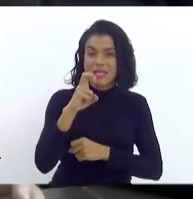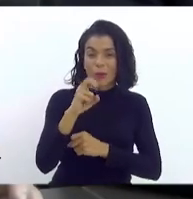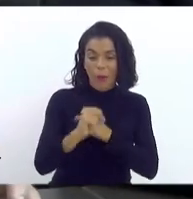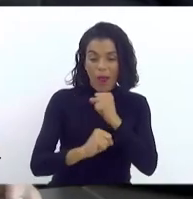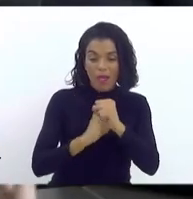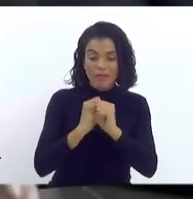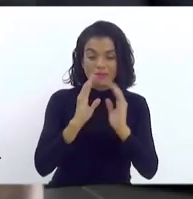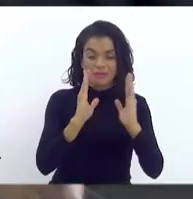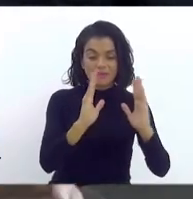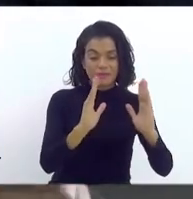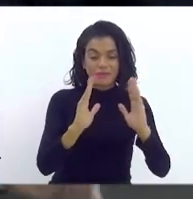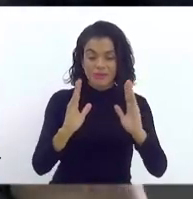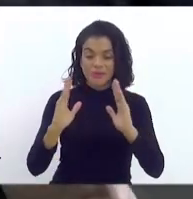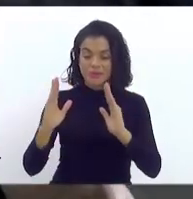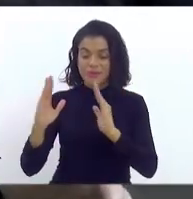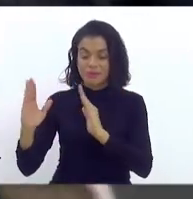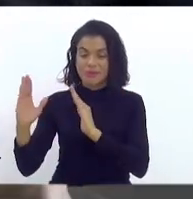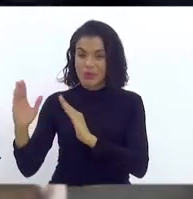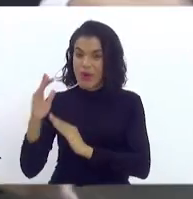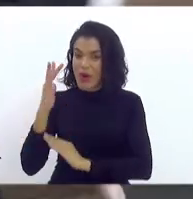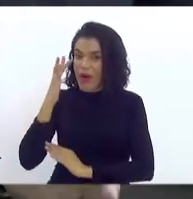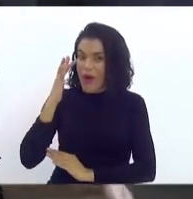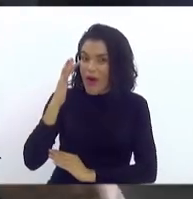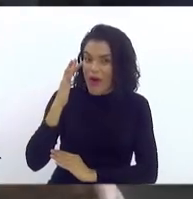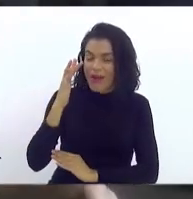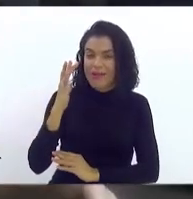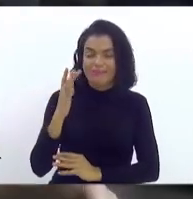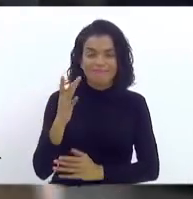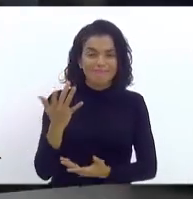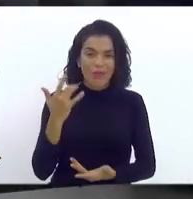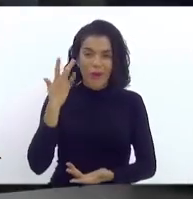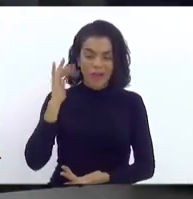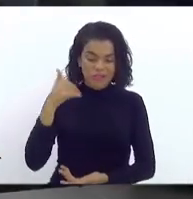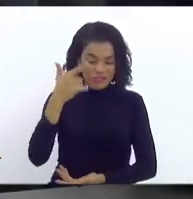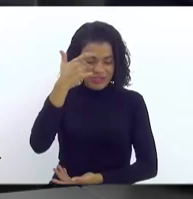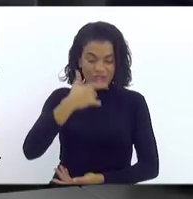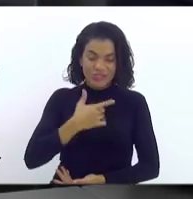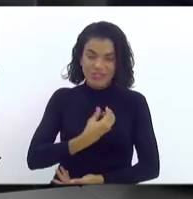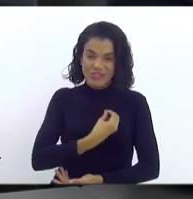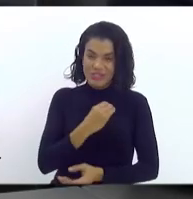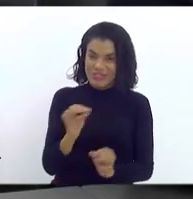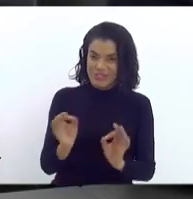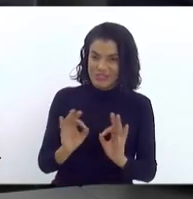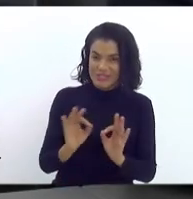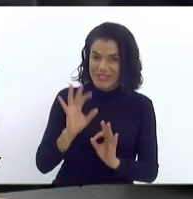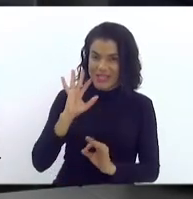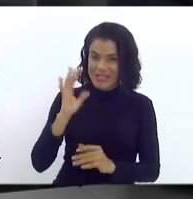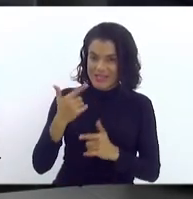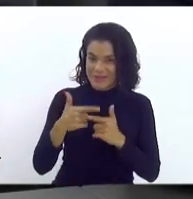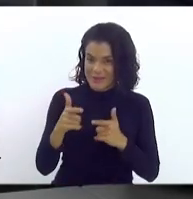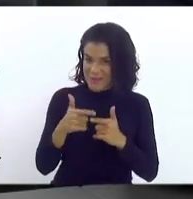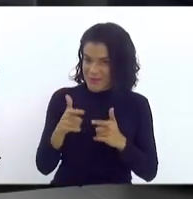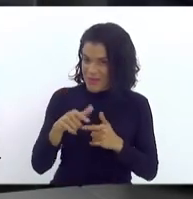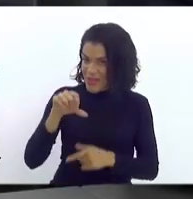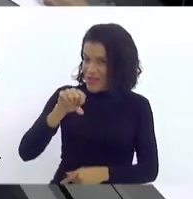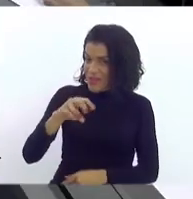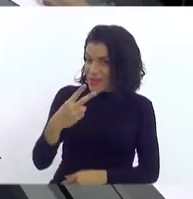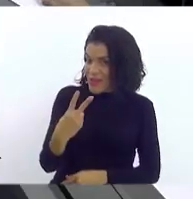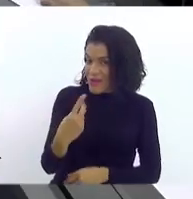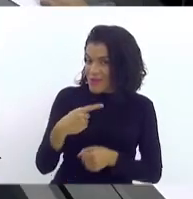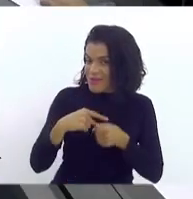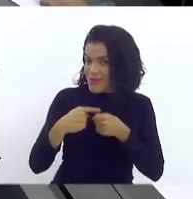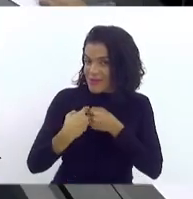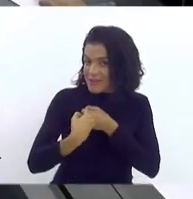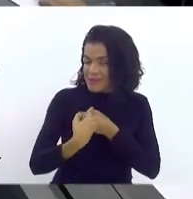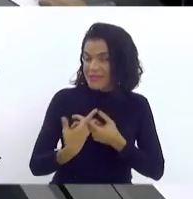dividindo, quantos anos levaria? Eu acho que a gente não estaria nem aqui, né, para resolver esse problema hoje no nosso estado, né, dos 92 municípios, se